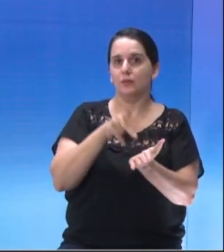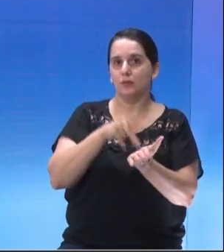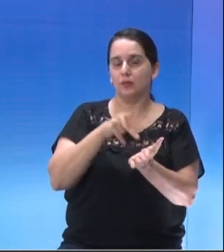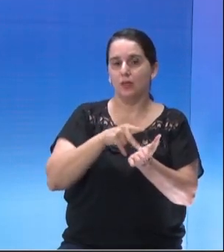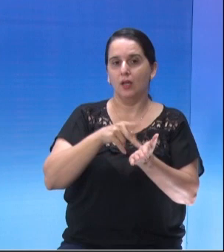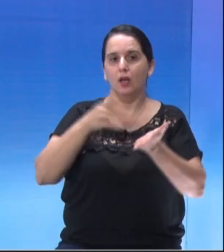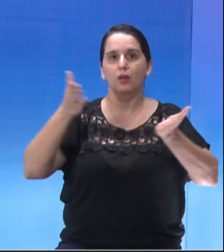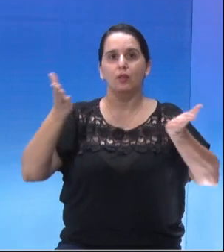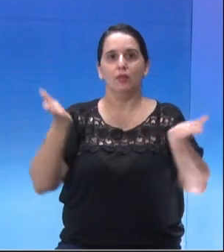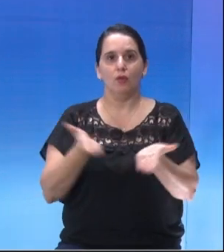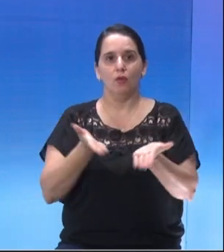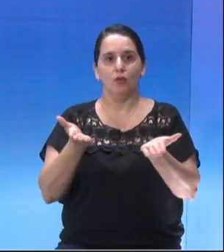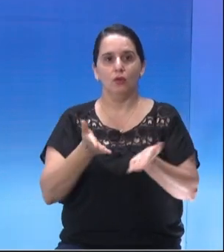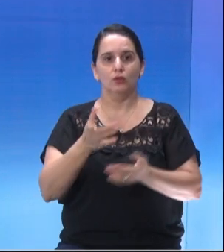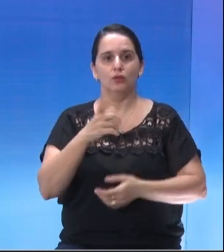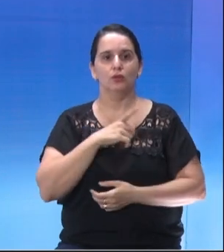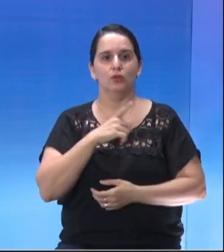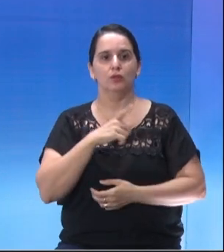nós temos que